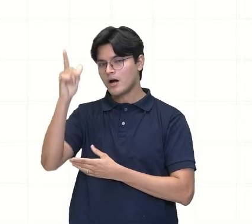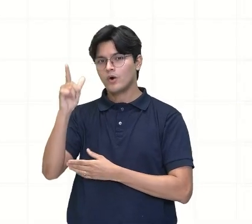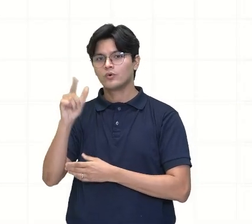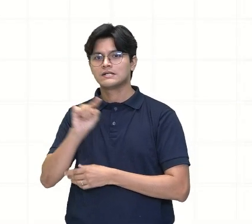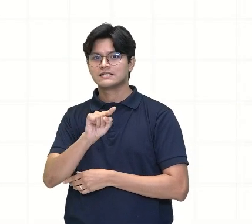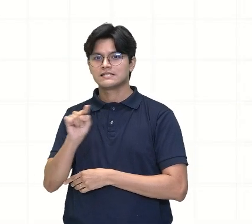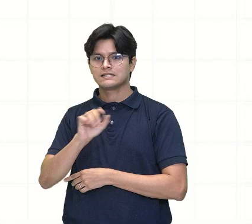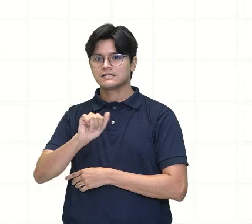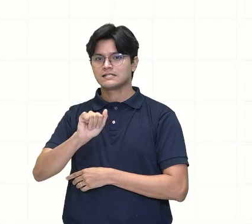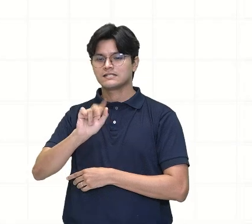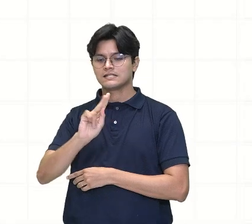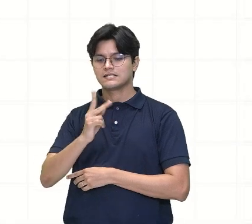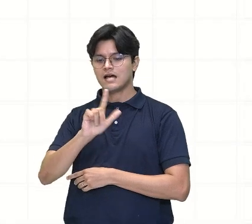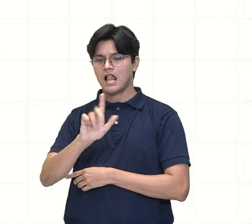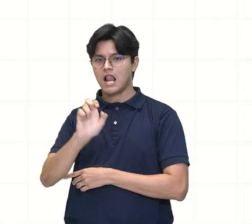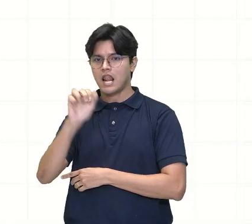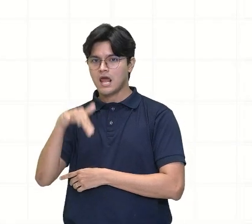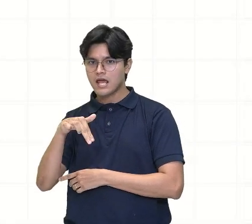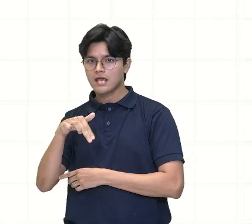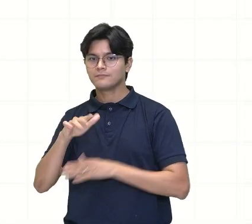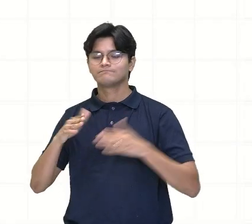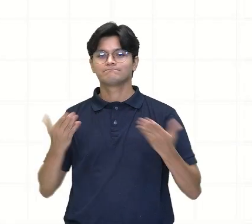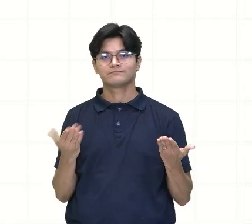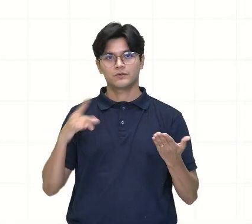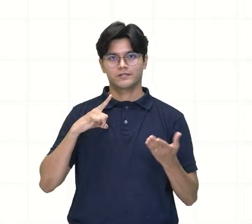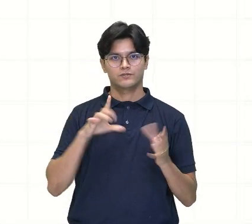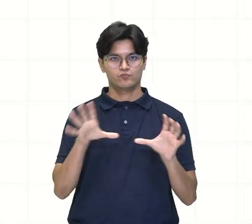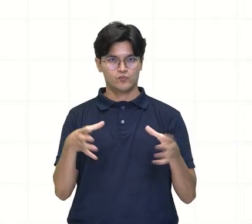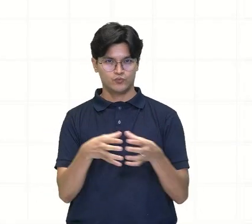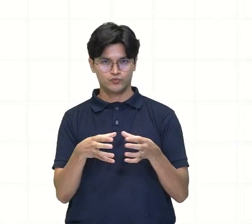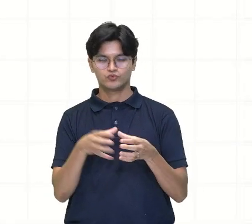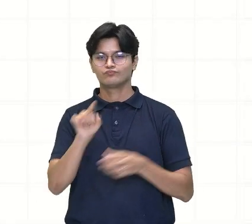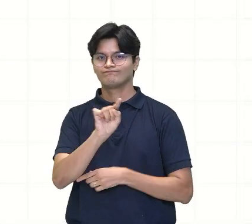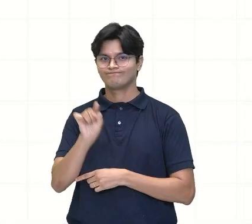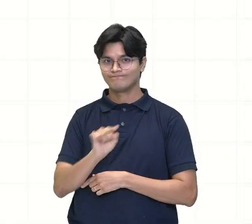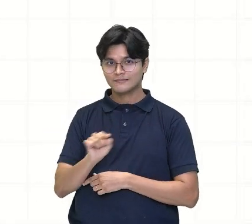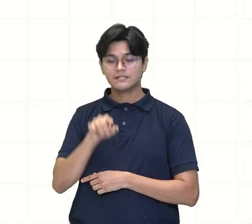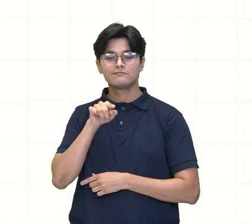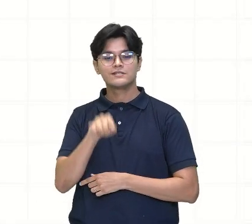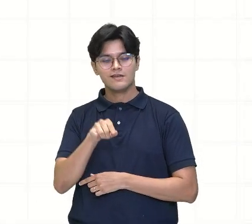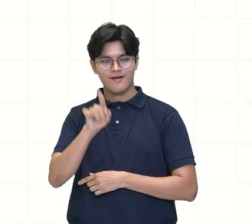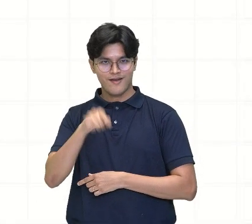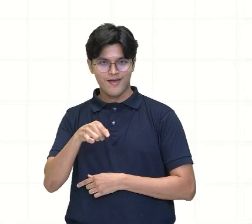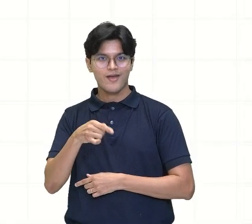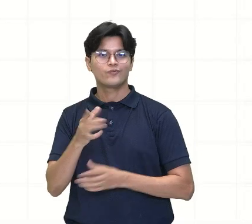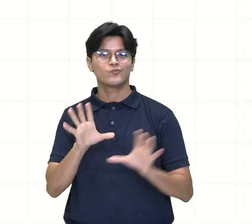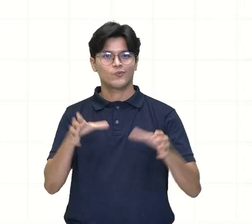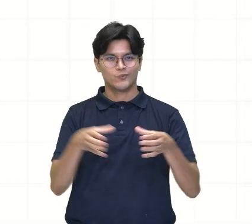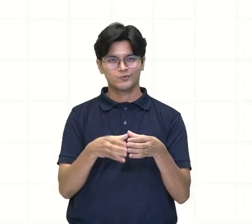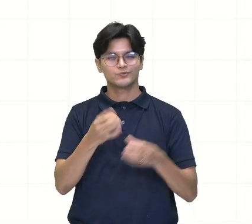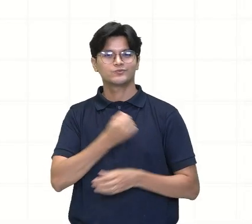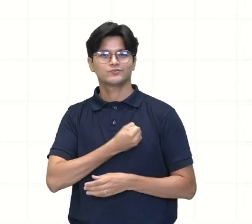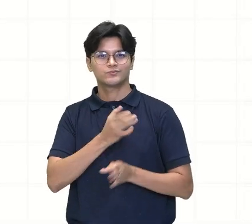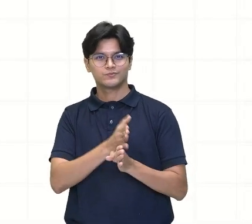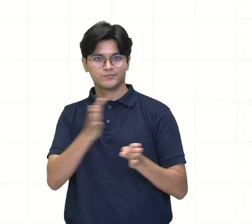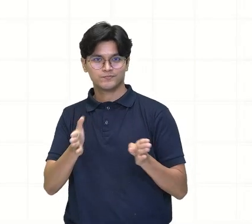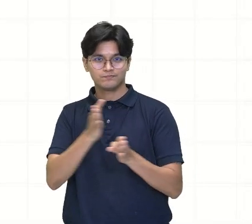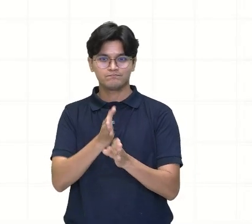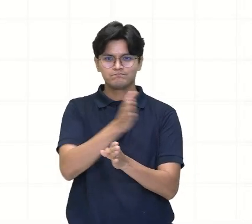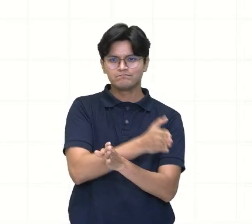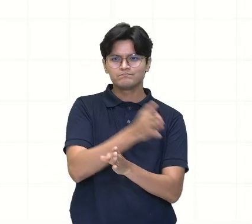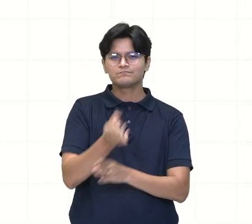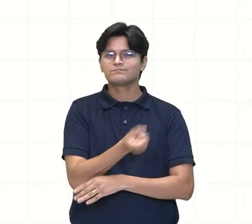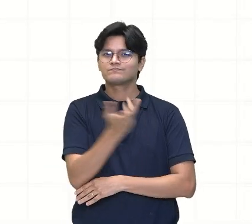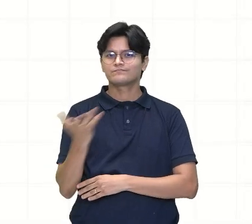alemão. Então, temos aqui ó, o conjunto Z, que é o conjunto dos números inteiros. E olha só como ele está